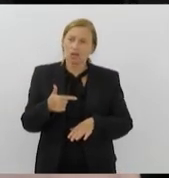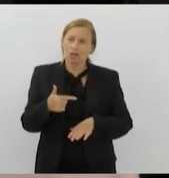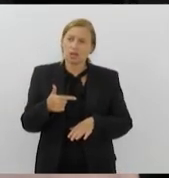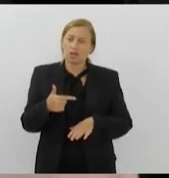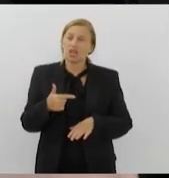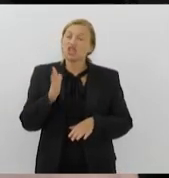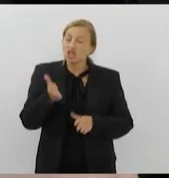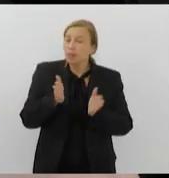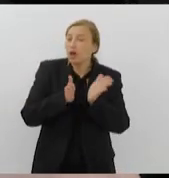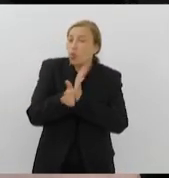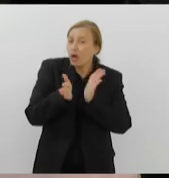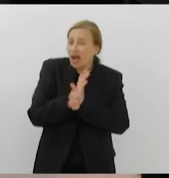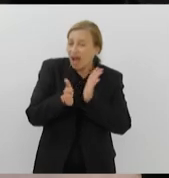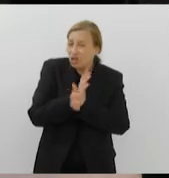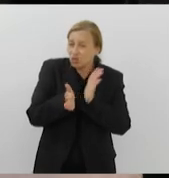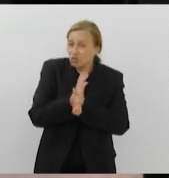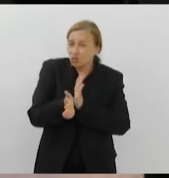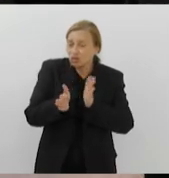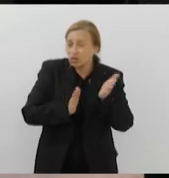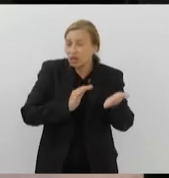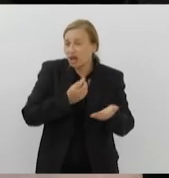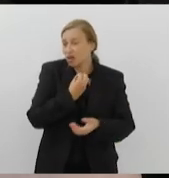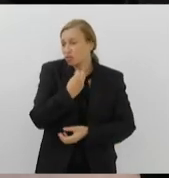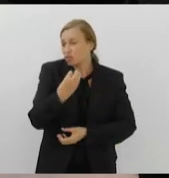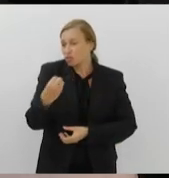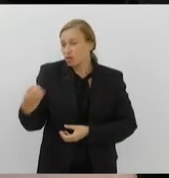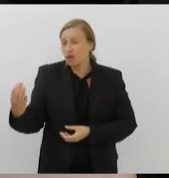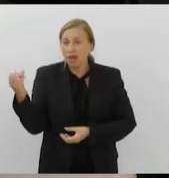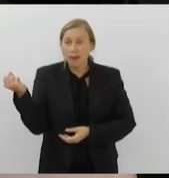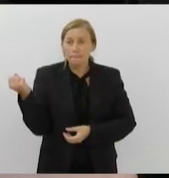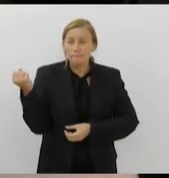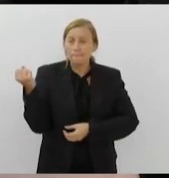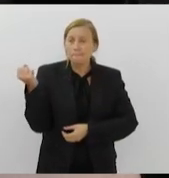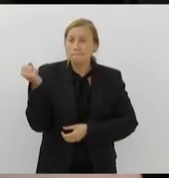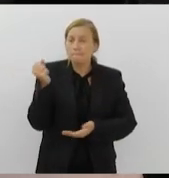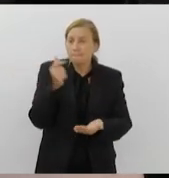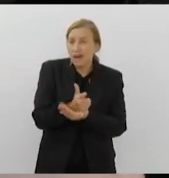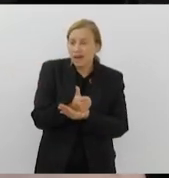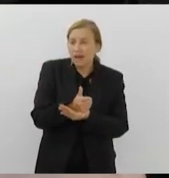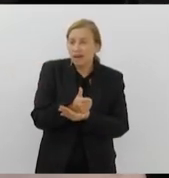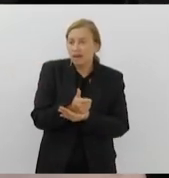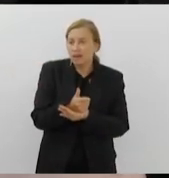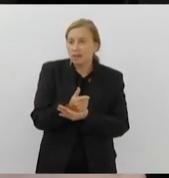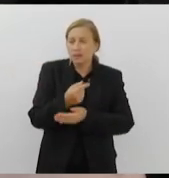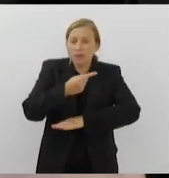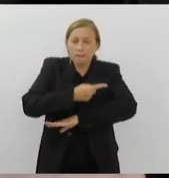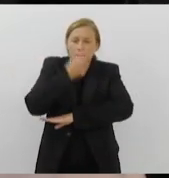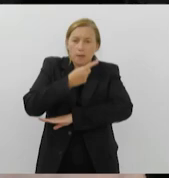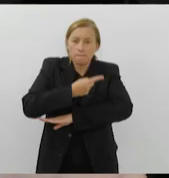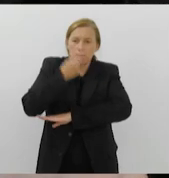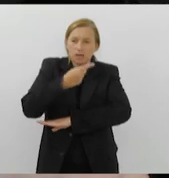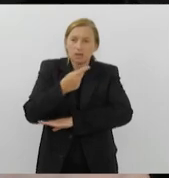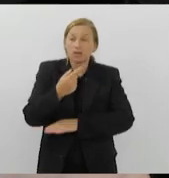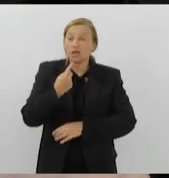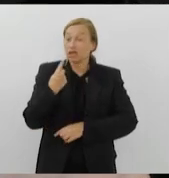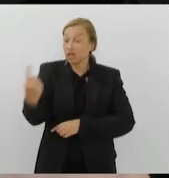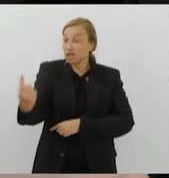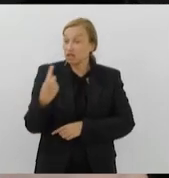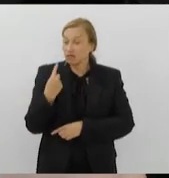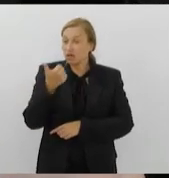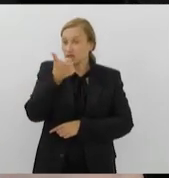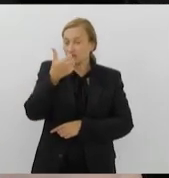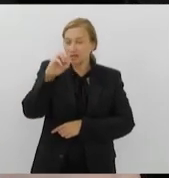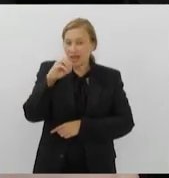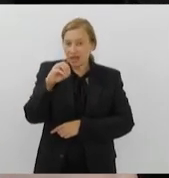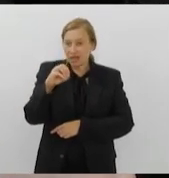viagem e ainda paga-se esse absurdo de pedágio. Porque uma ida e volta na capital são 10 praças de